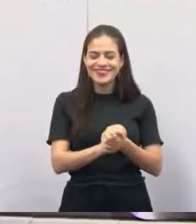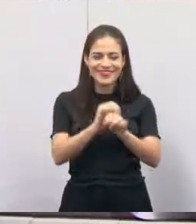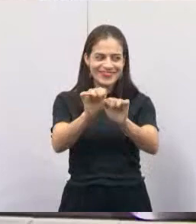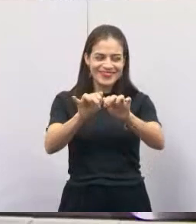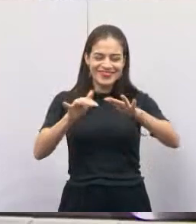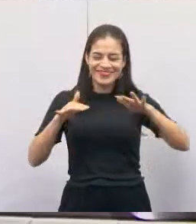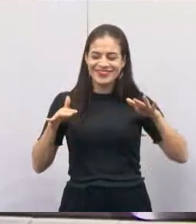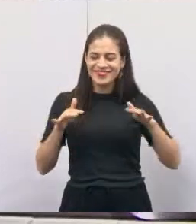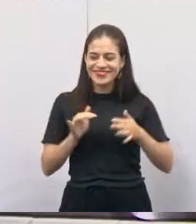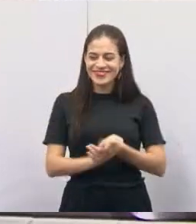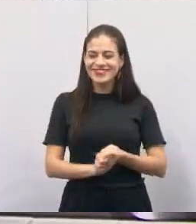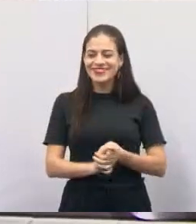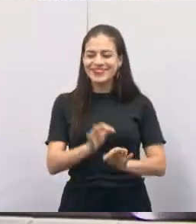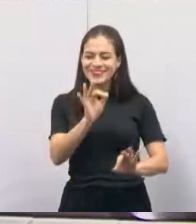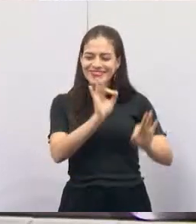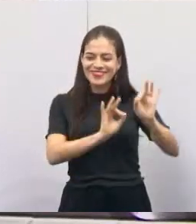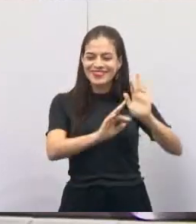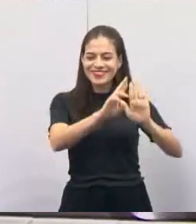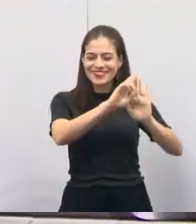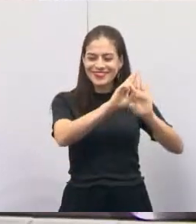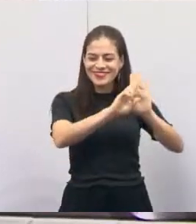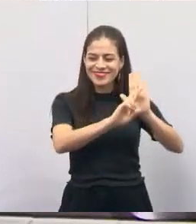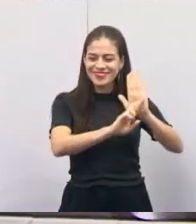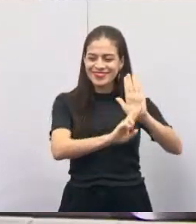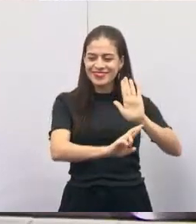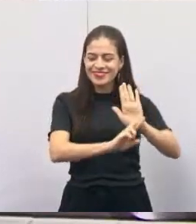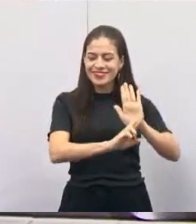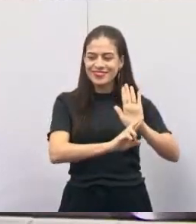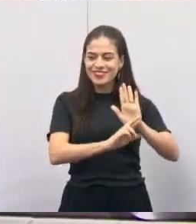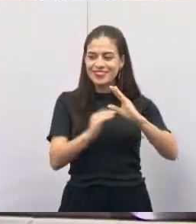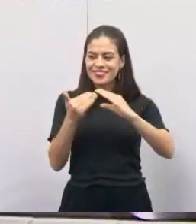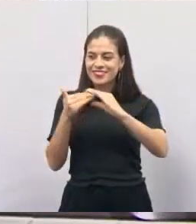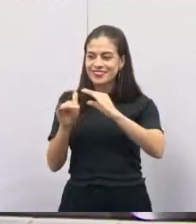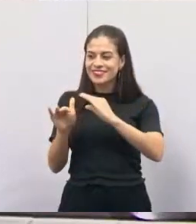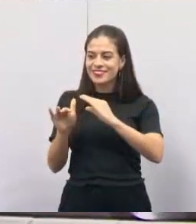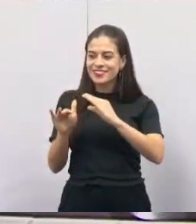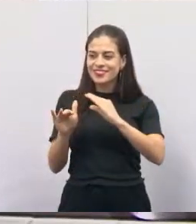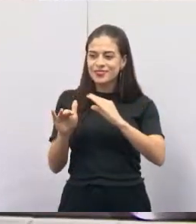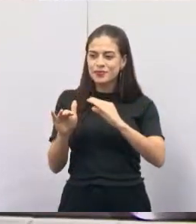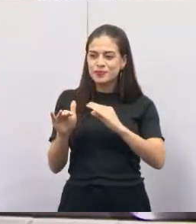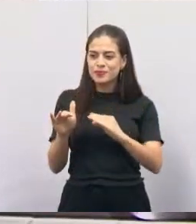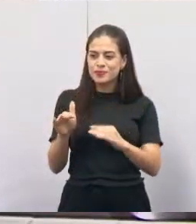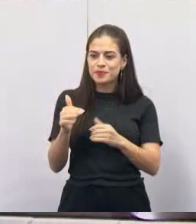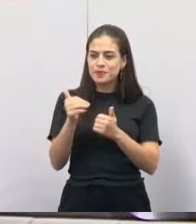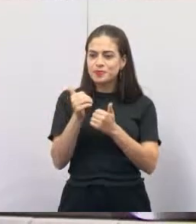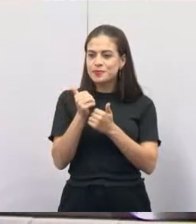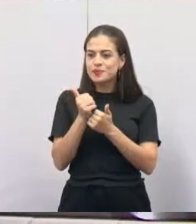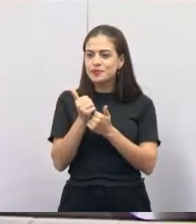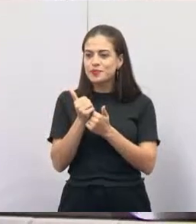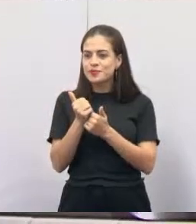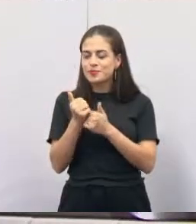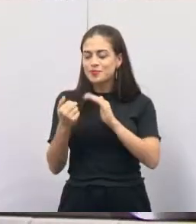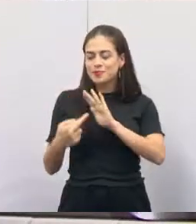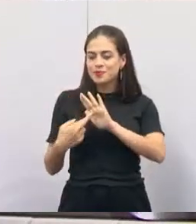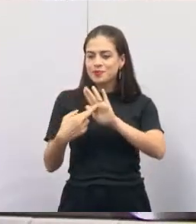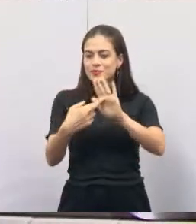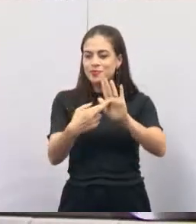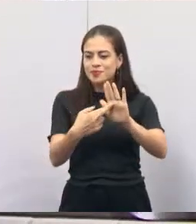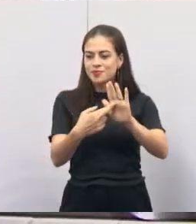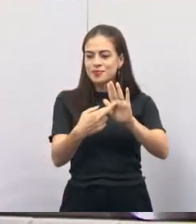plenário, cumpridas as formalidades regimentais, seja oficiado ao superintendente regional